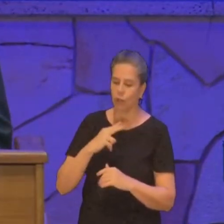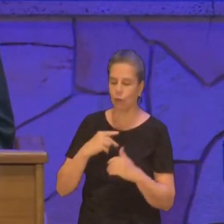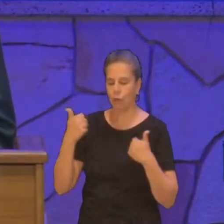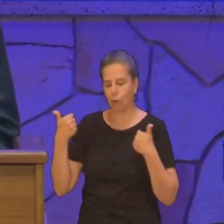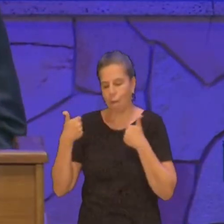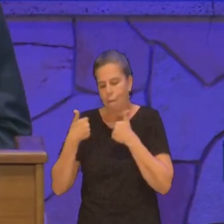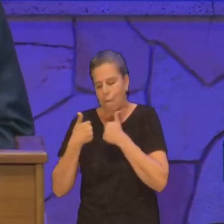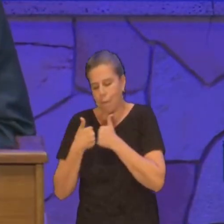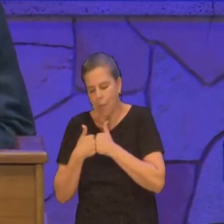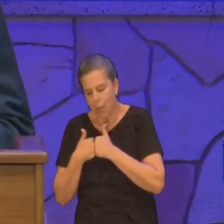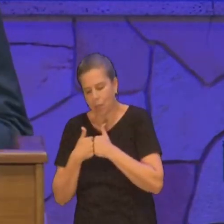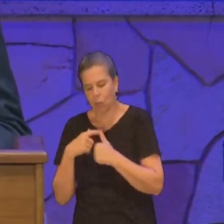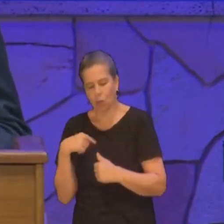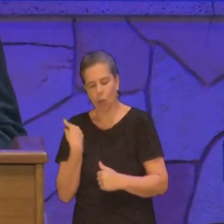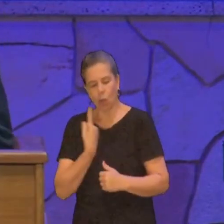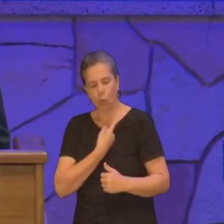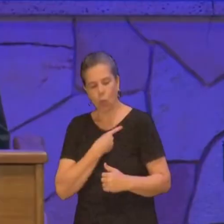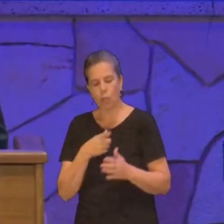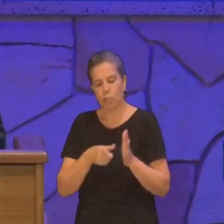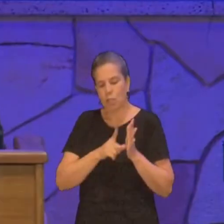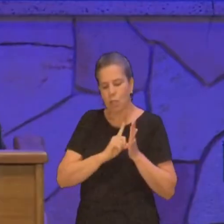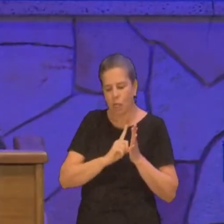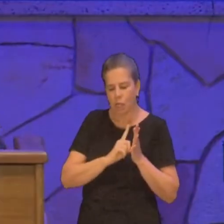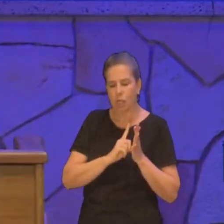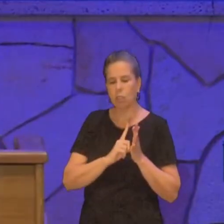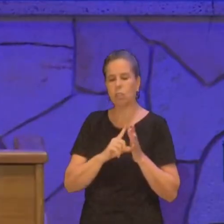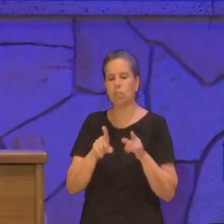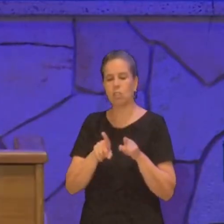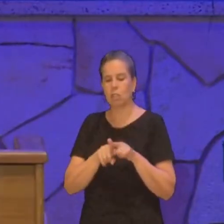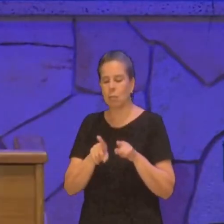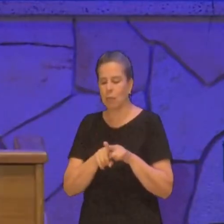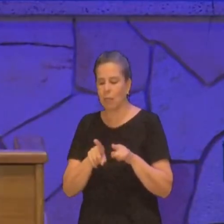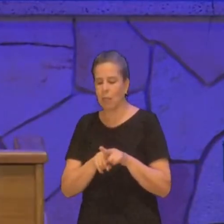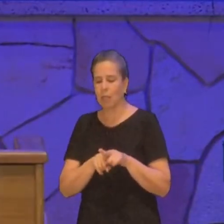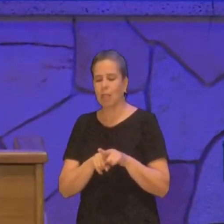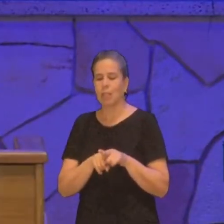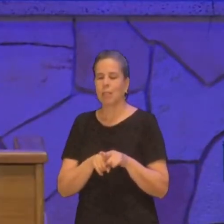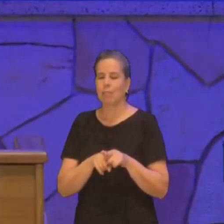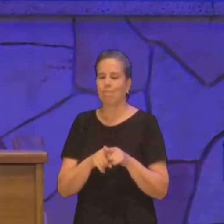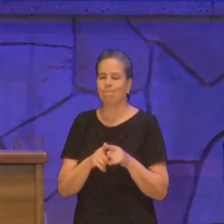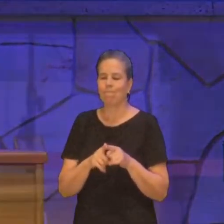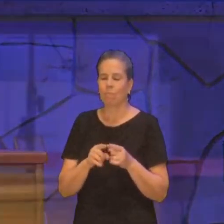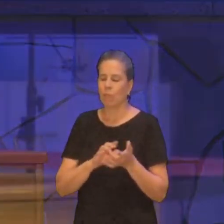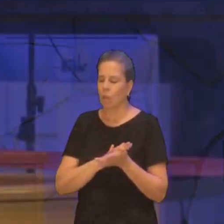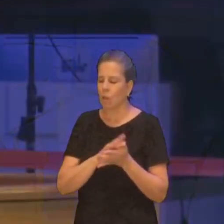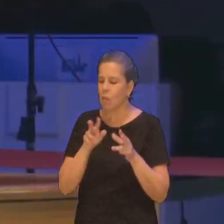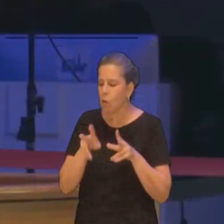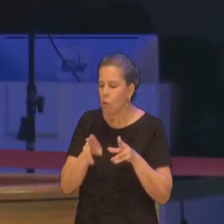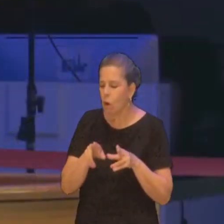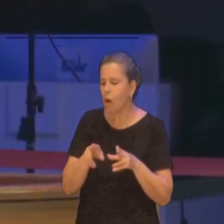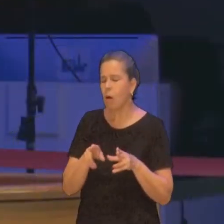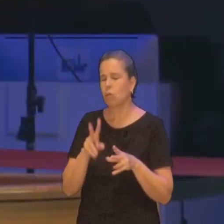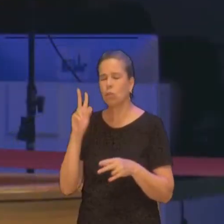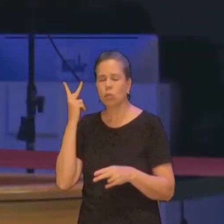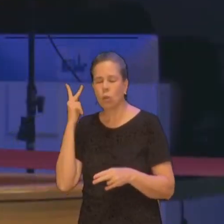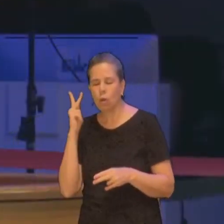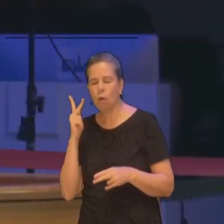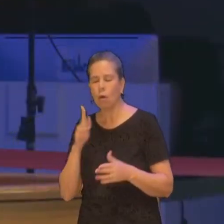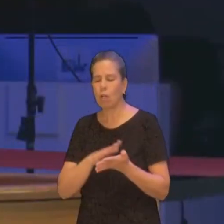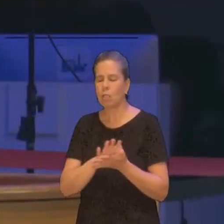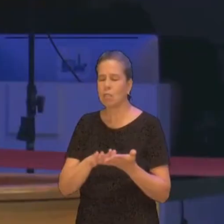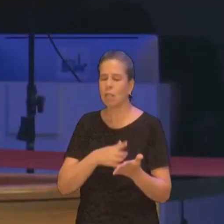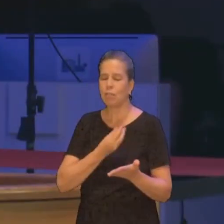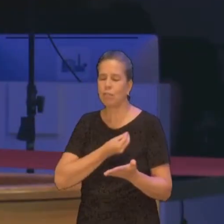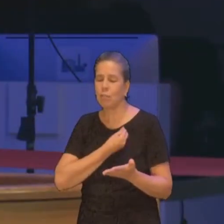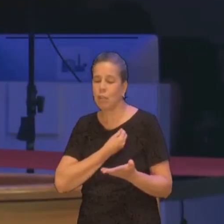pecado, todo sem vida, quase morto, mas Ele nos